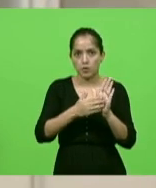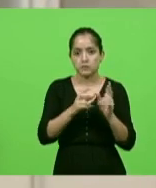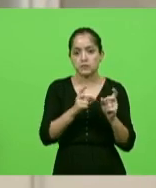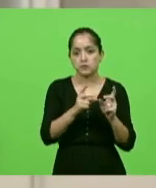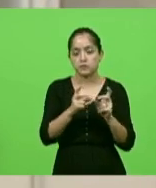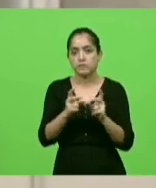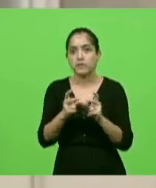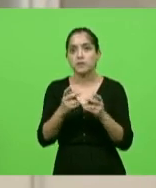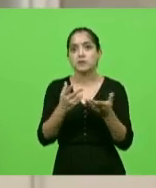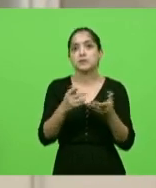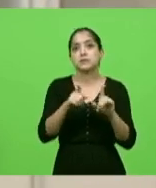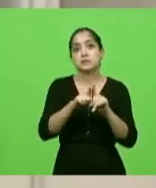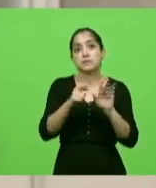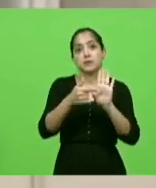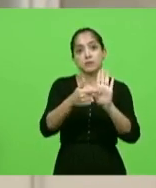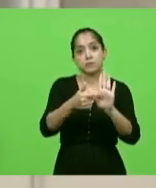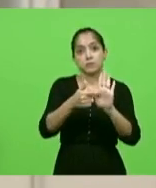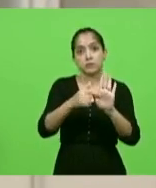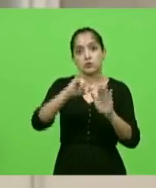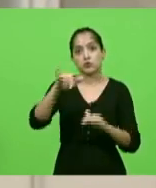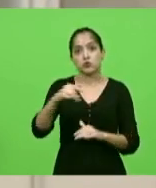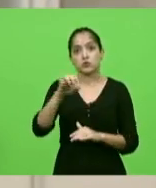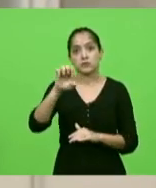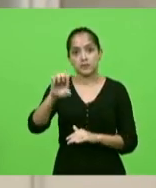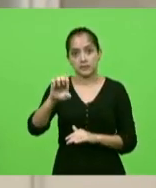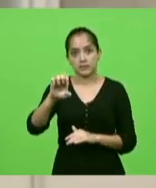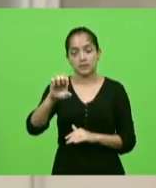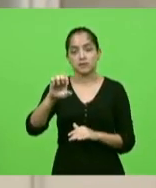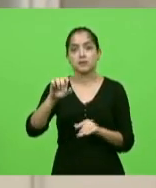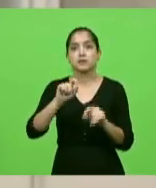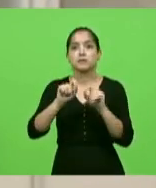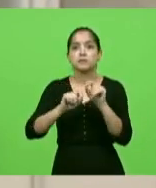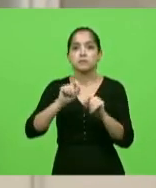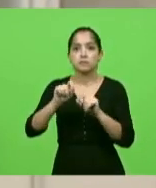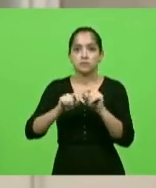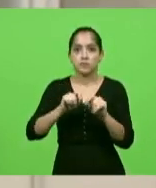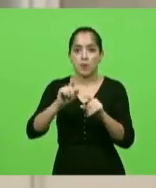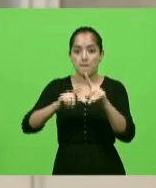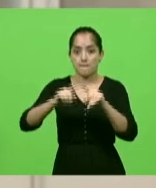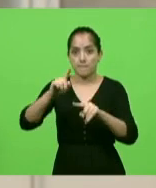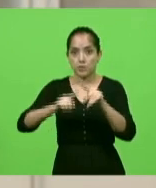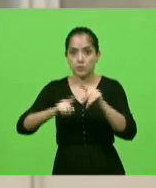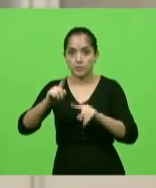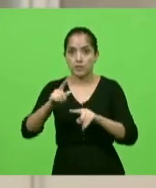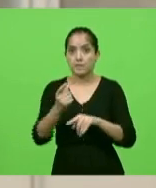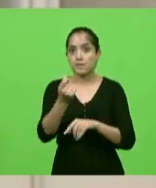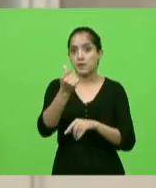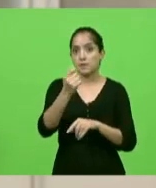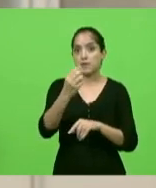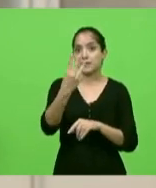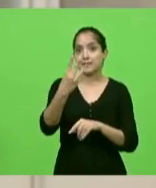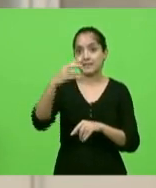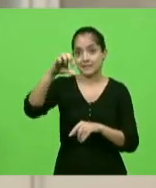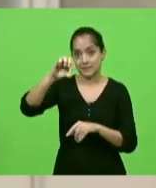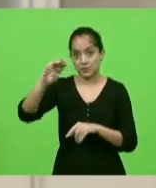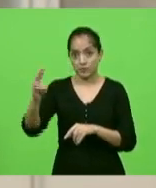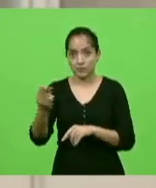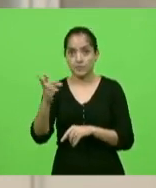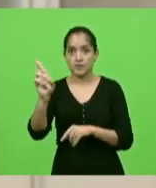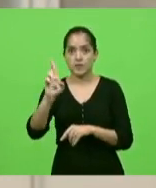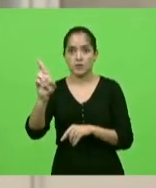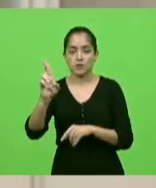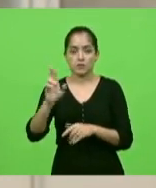agora apresentados por j e Comércio e desde produto pelo valor 39 milhões